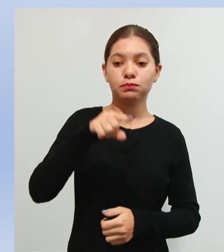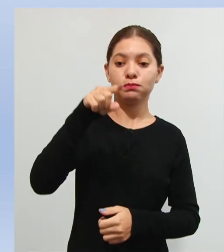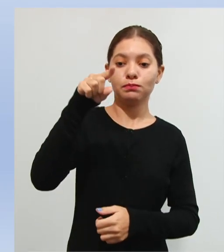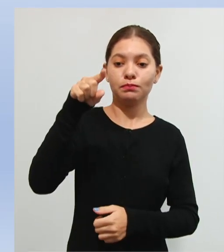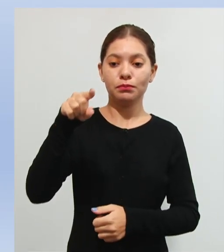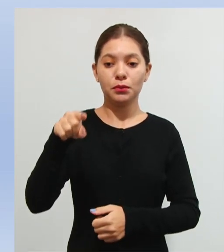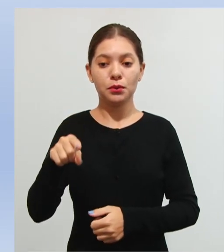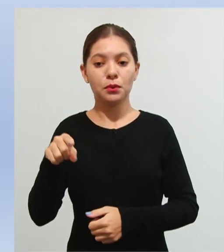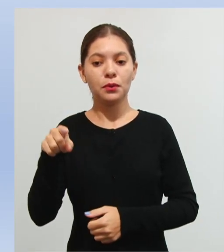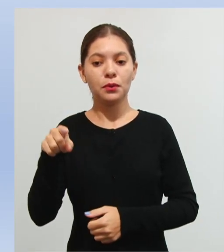e do meu lado